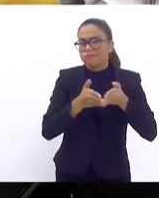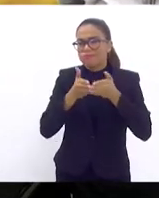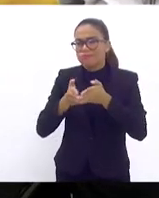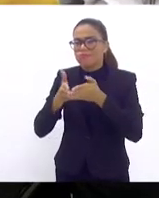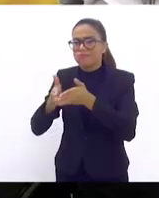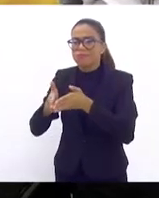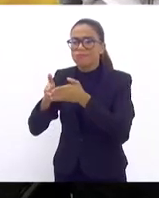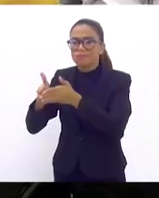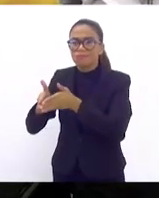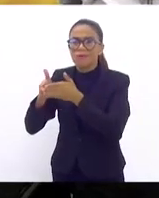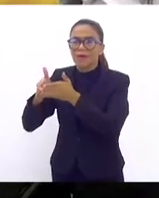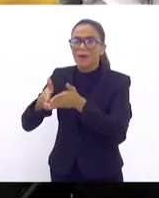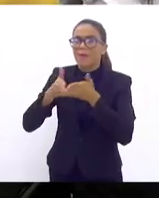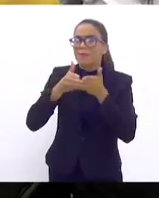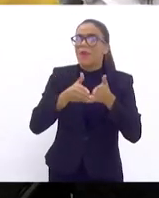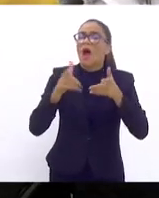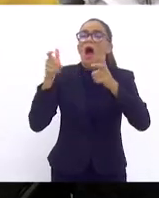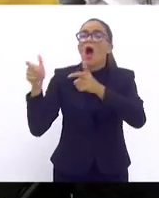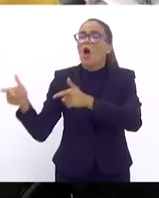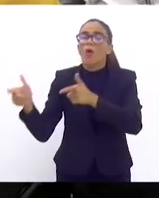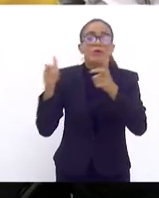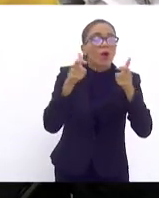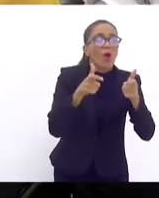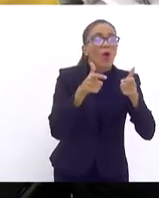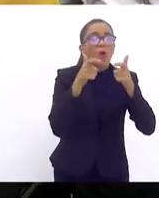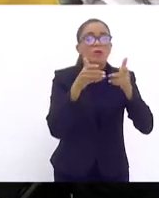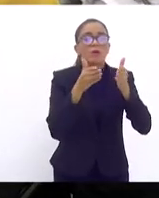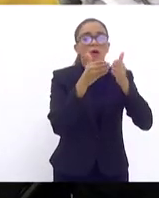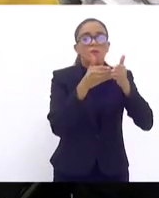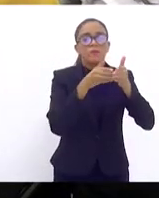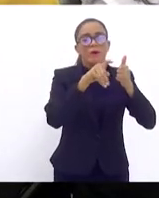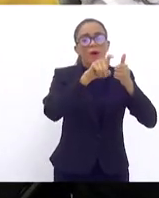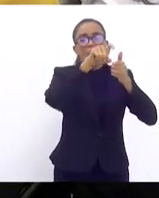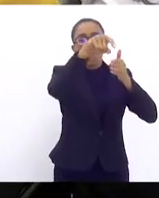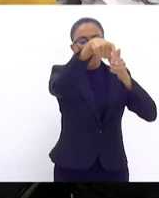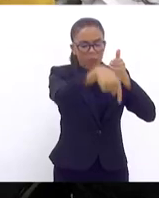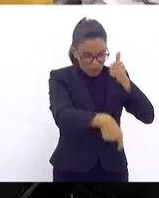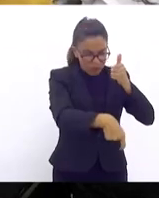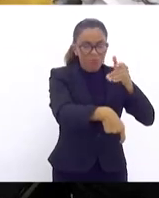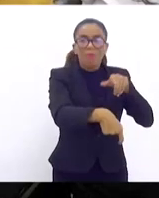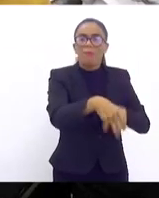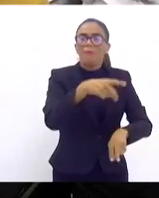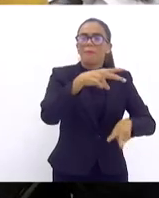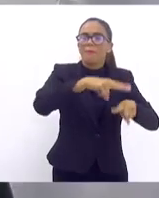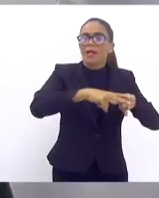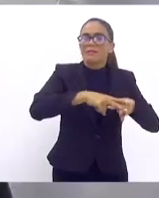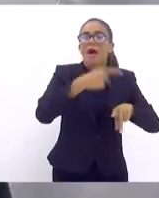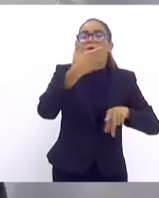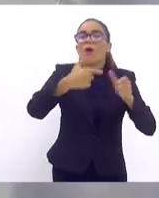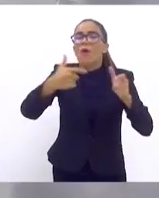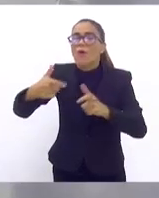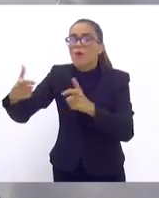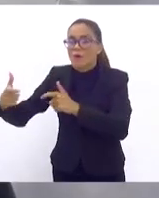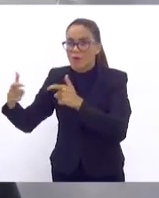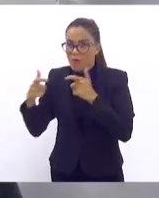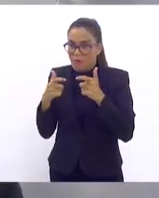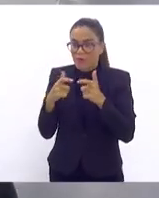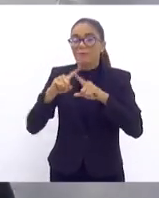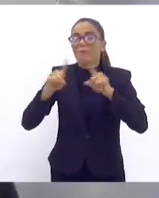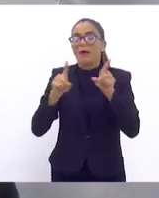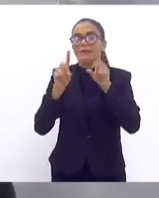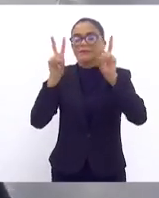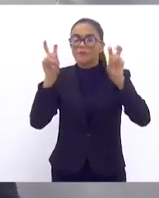onde pode estar paradas, né, fixadas ou não, então, isso é a competência da capitania, evidentemente. Mas a matéria